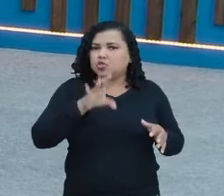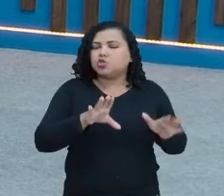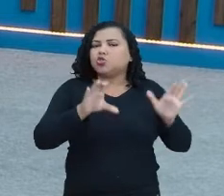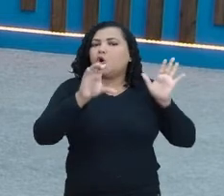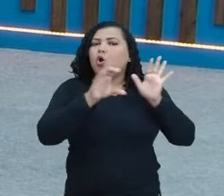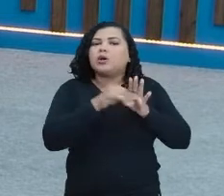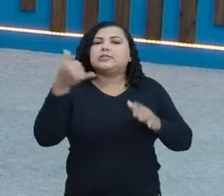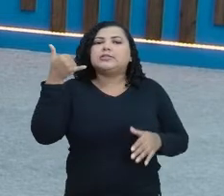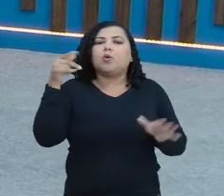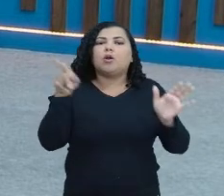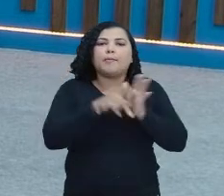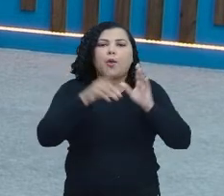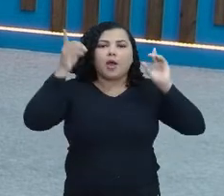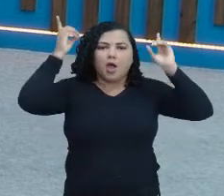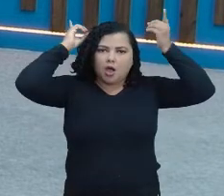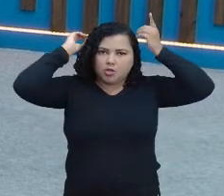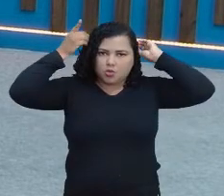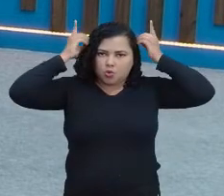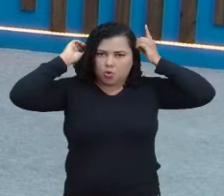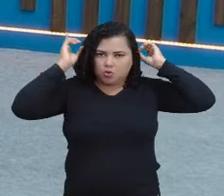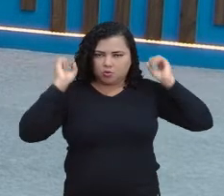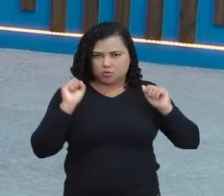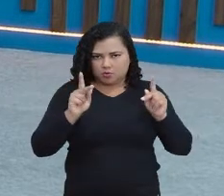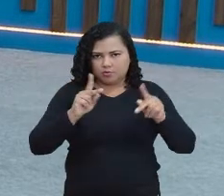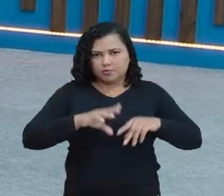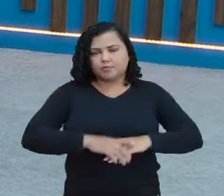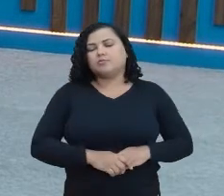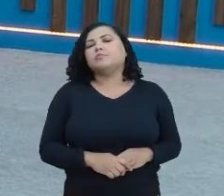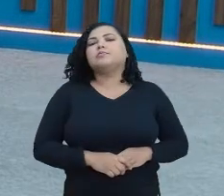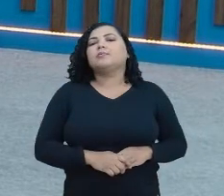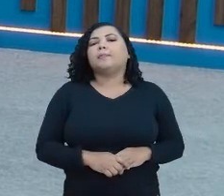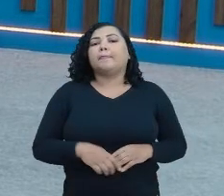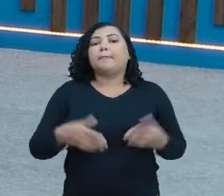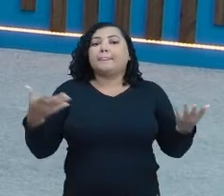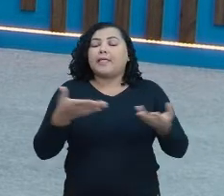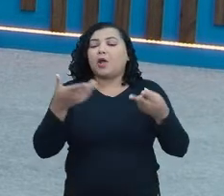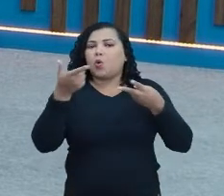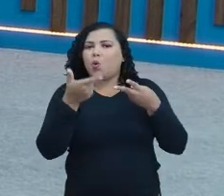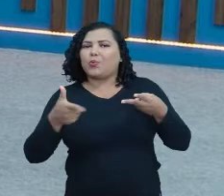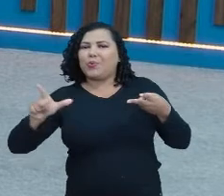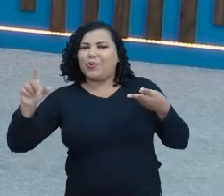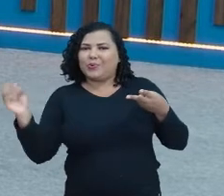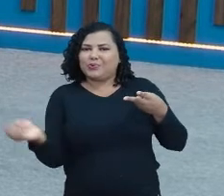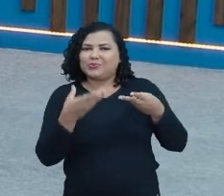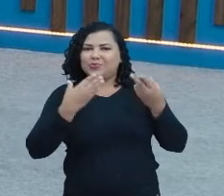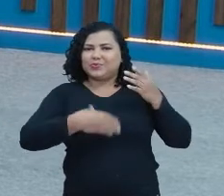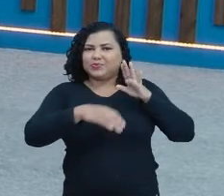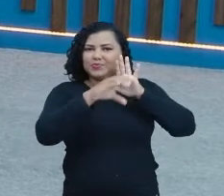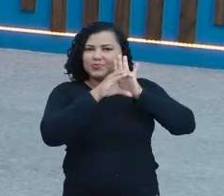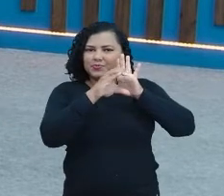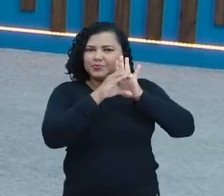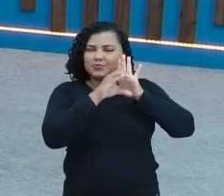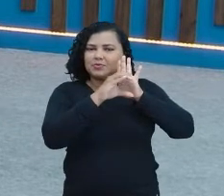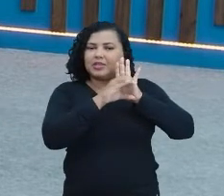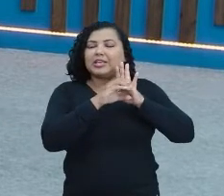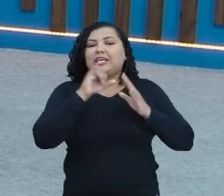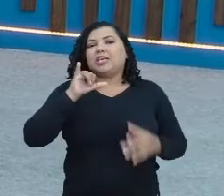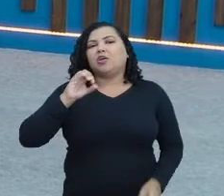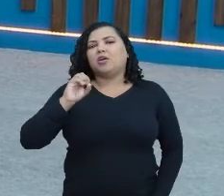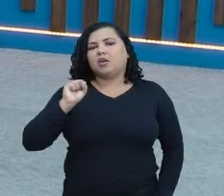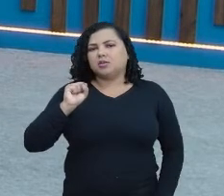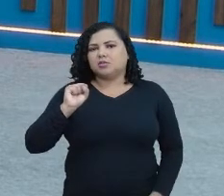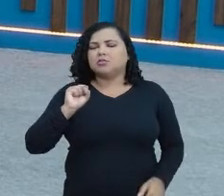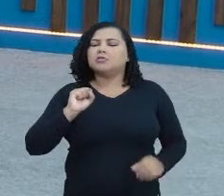os aparelhos Android, tá? E agora a gente vai botar o para o